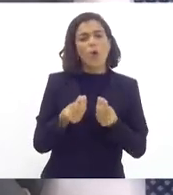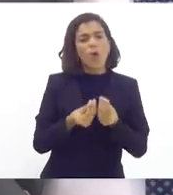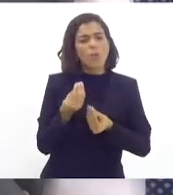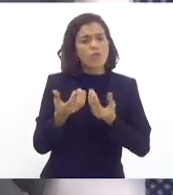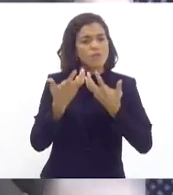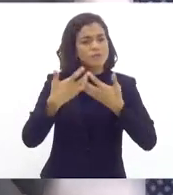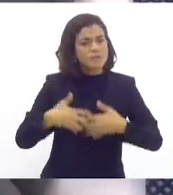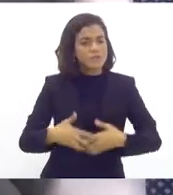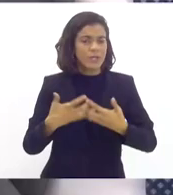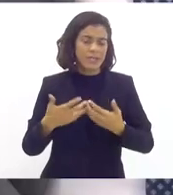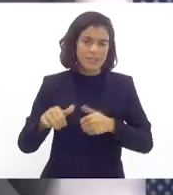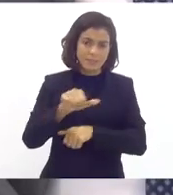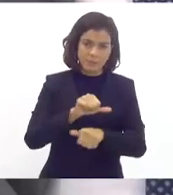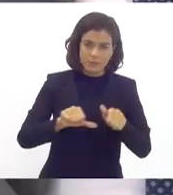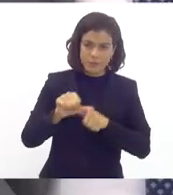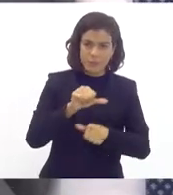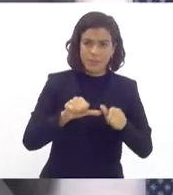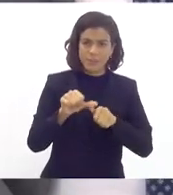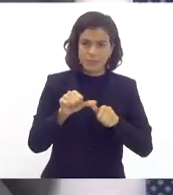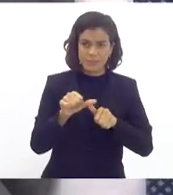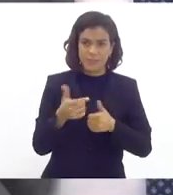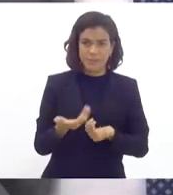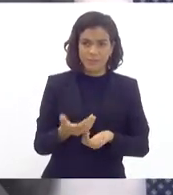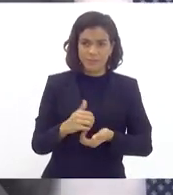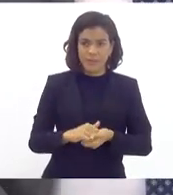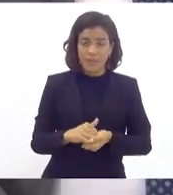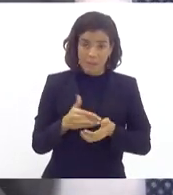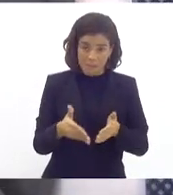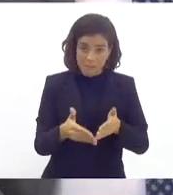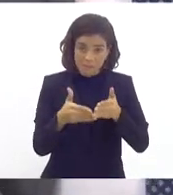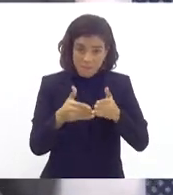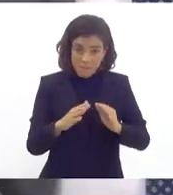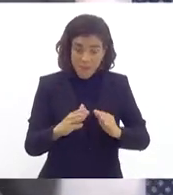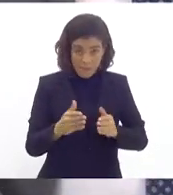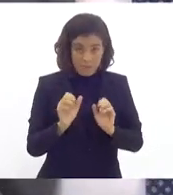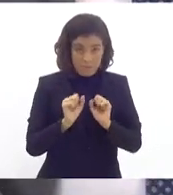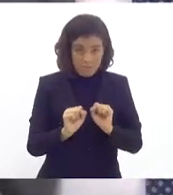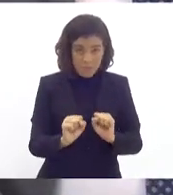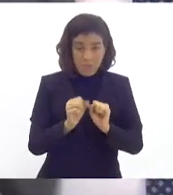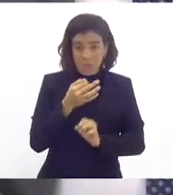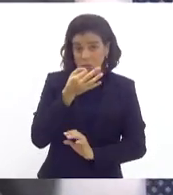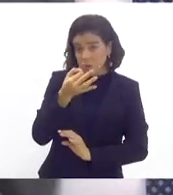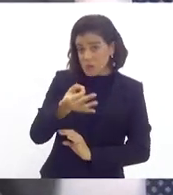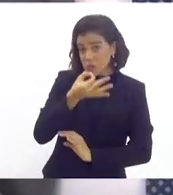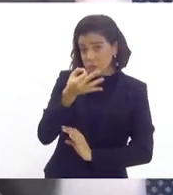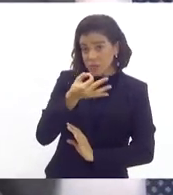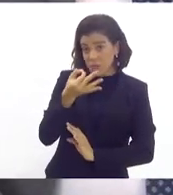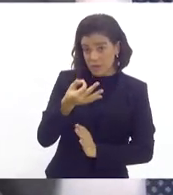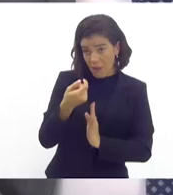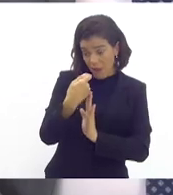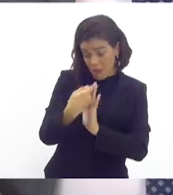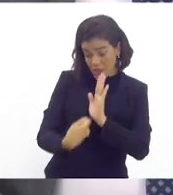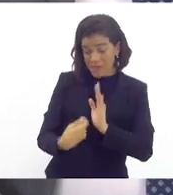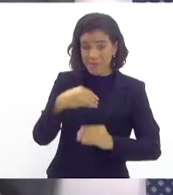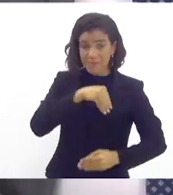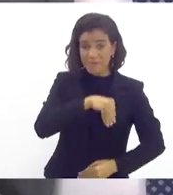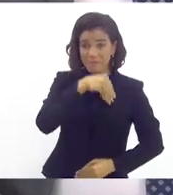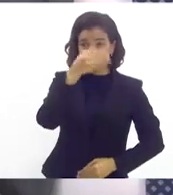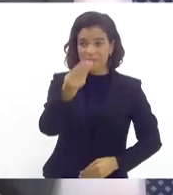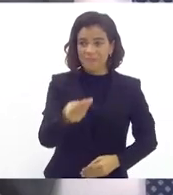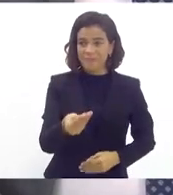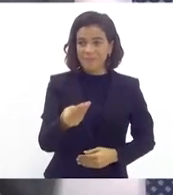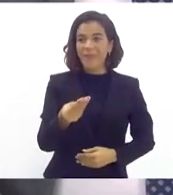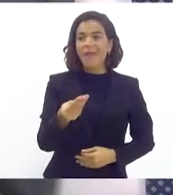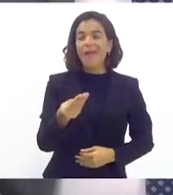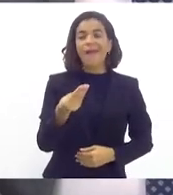eu particularmente defendo? Se o senhor me permitir, eu lhe dou uma sugestão por escrito agora, que está aqui no bolso, é